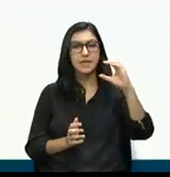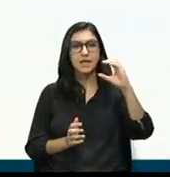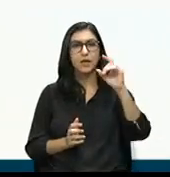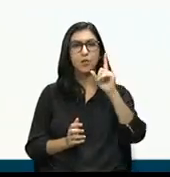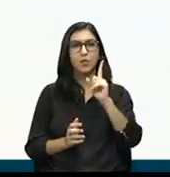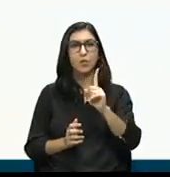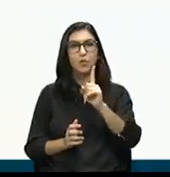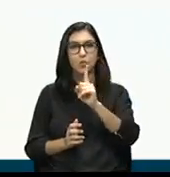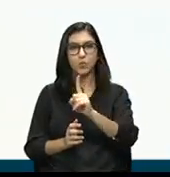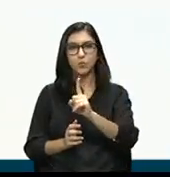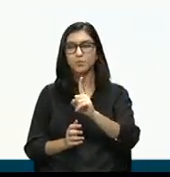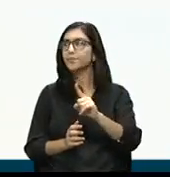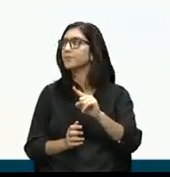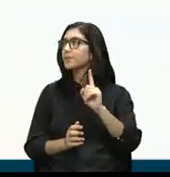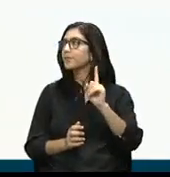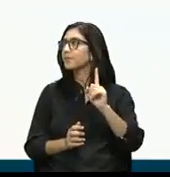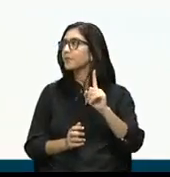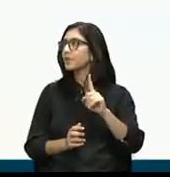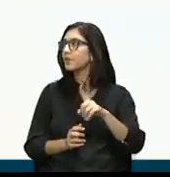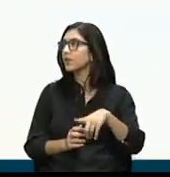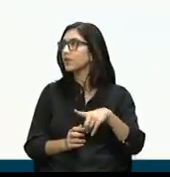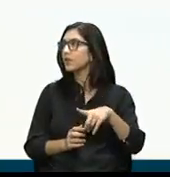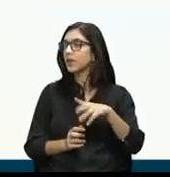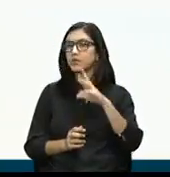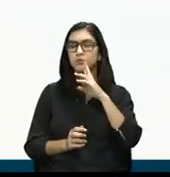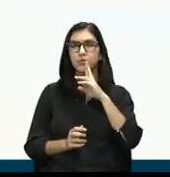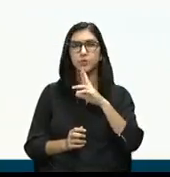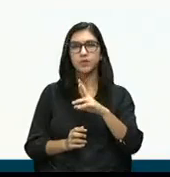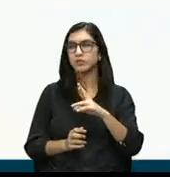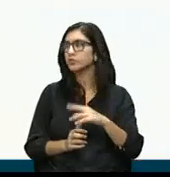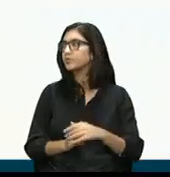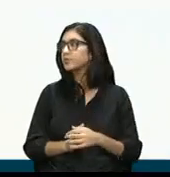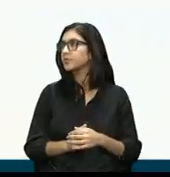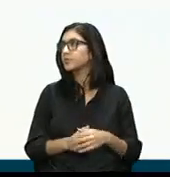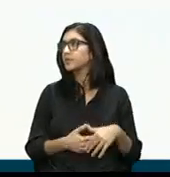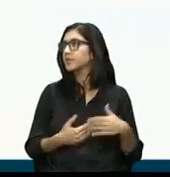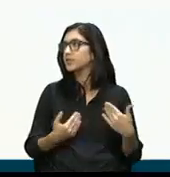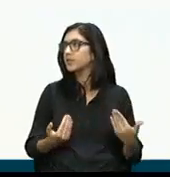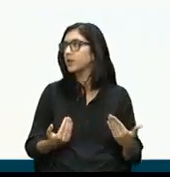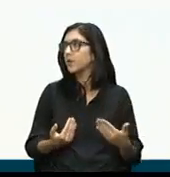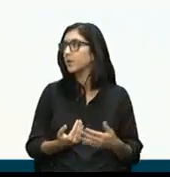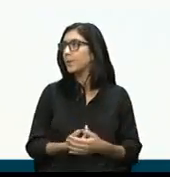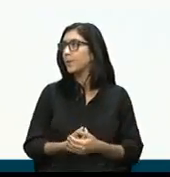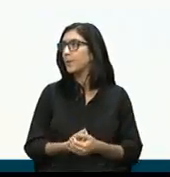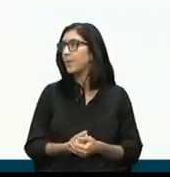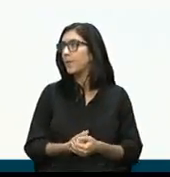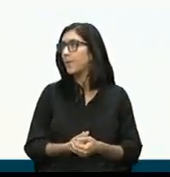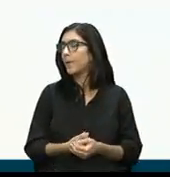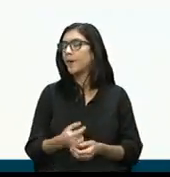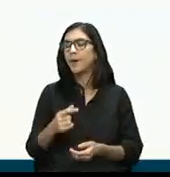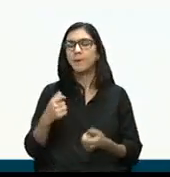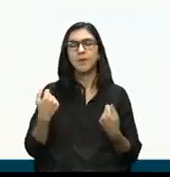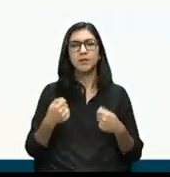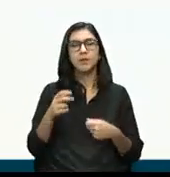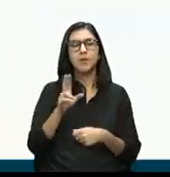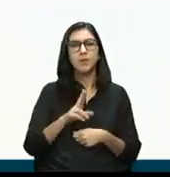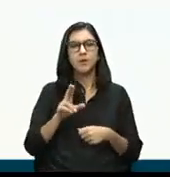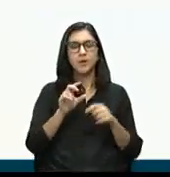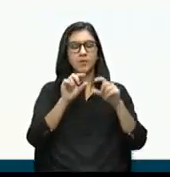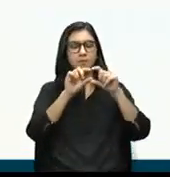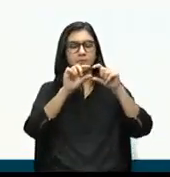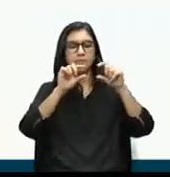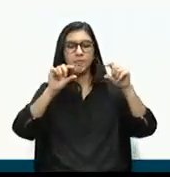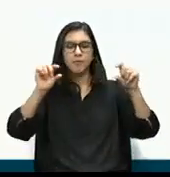O C11, que é a matriz resultante, primeira linha, primeira coluna. Então, na operação, eu vou ter que utilizar a primeira linha